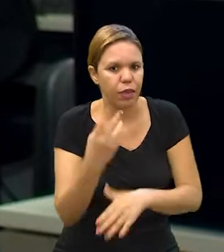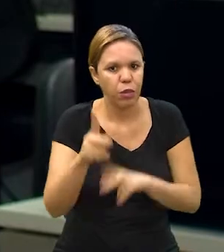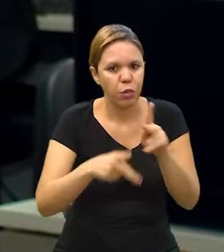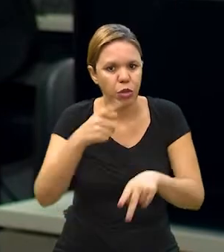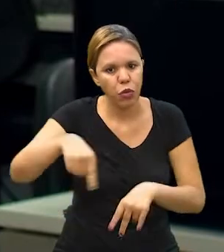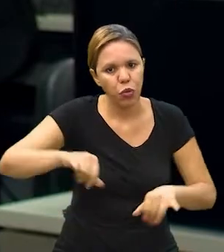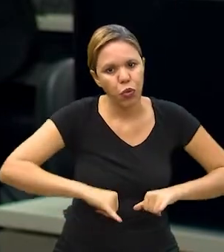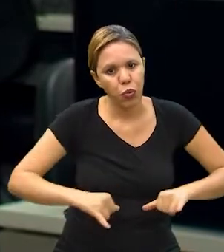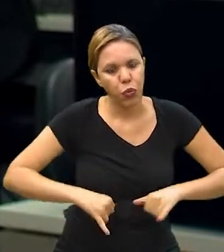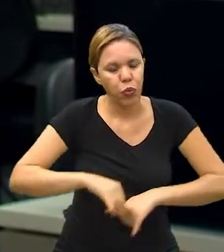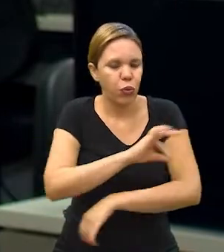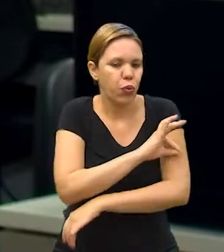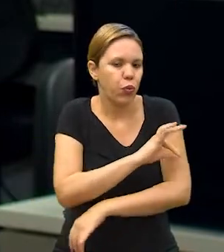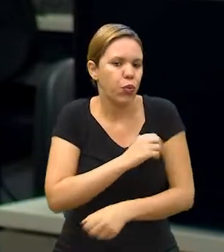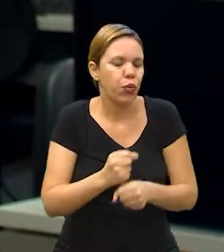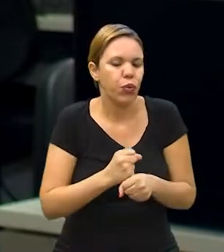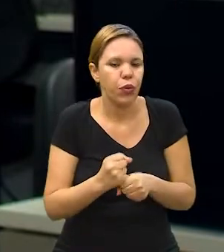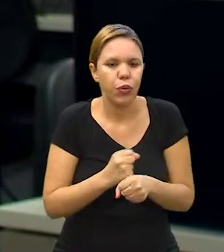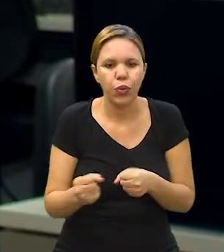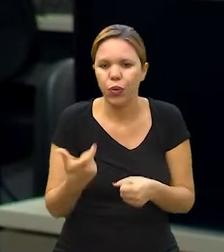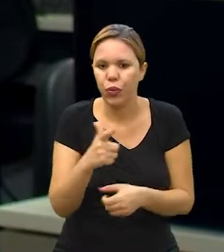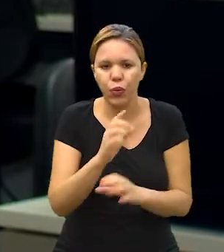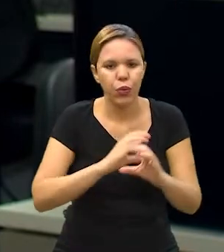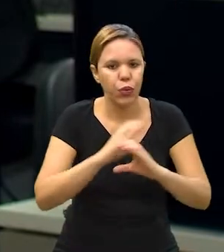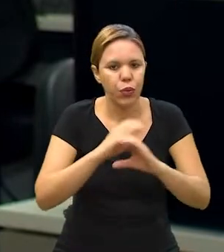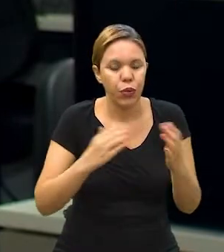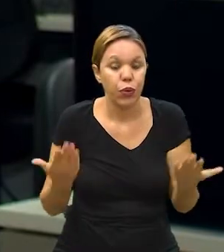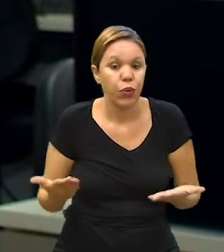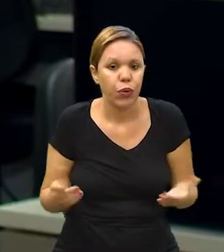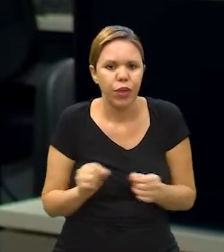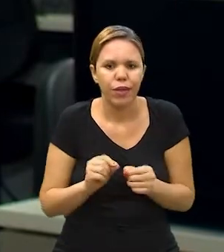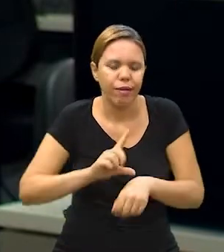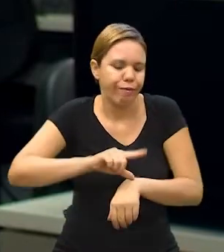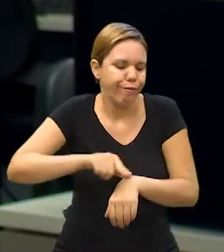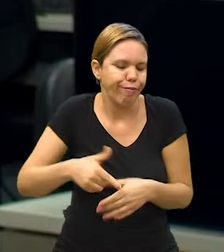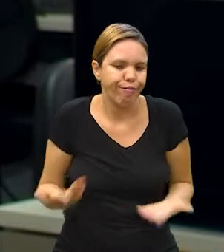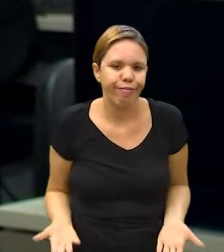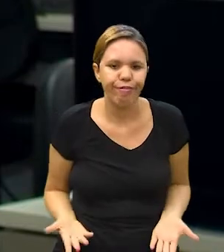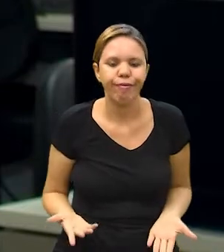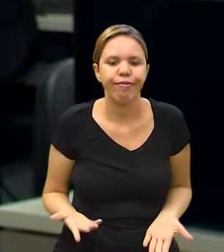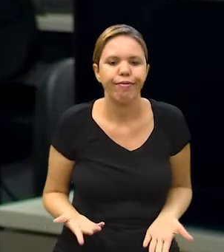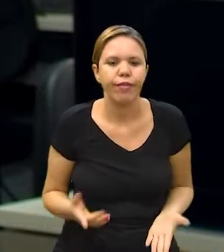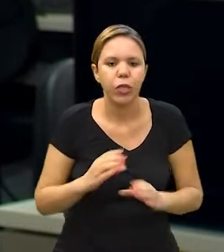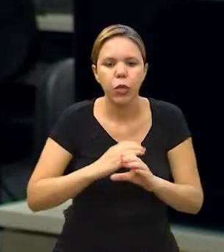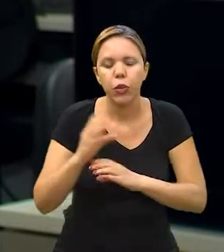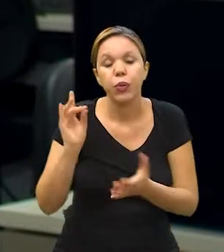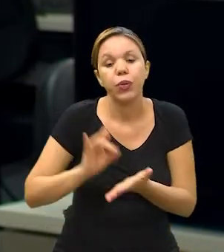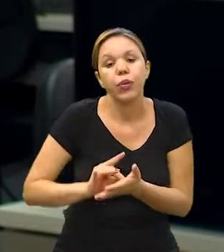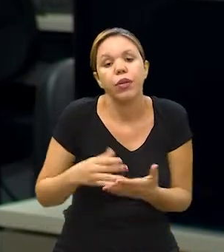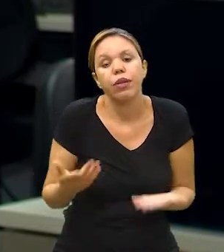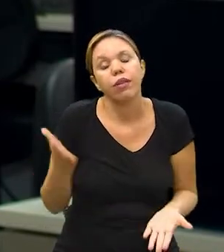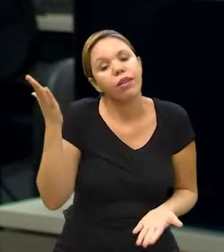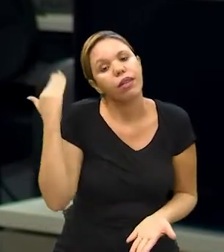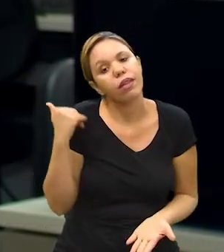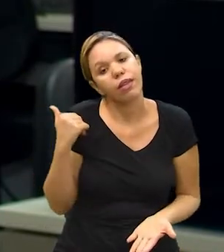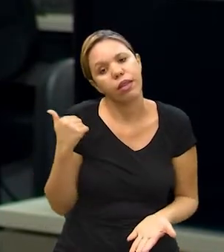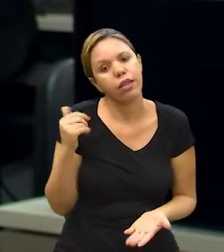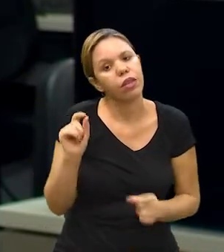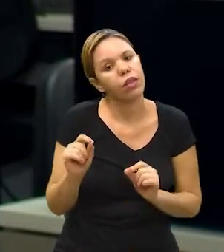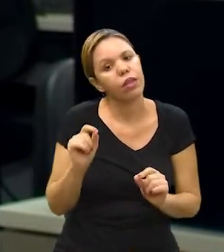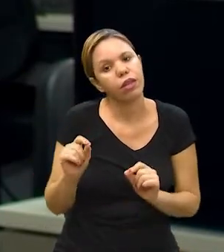pessoas. A prefeitura passou anos sem fazer concurso público, agora, tardiamente, realizou um concurso público, mas a gente já sabe, inclusive,